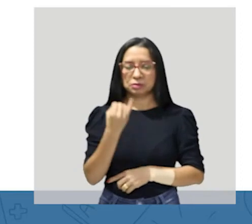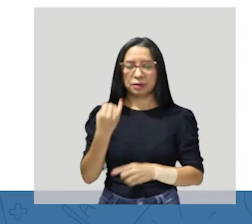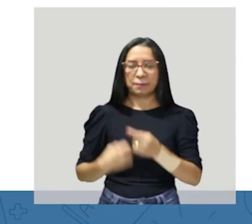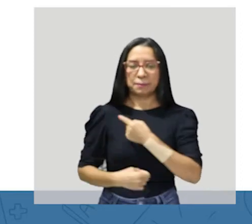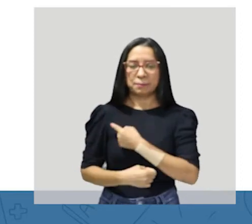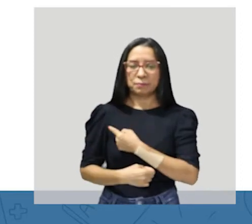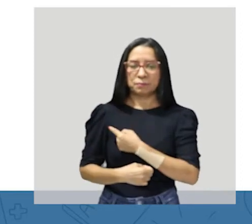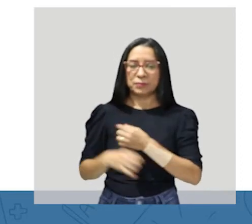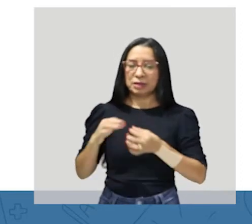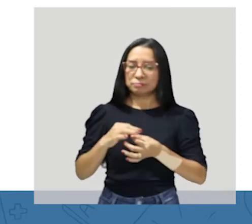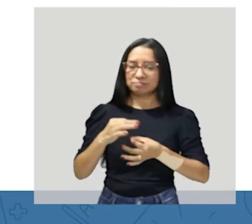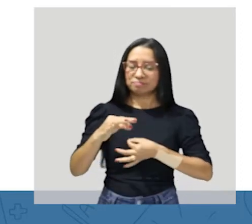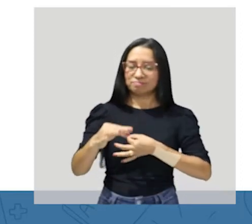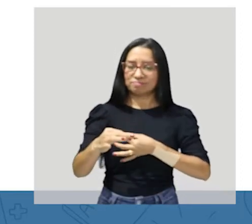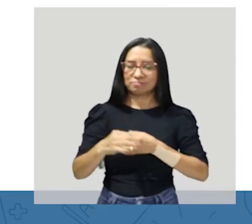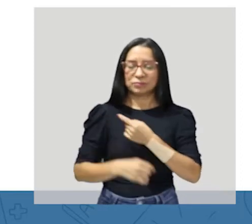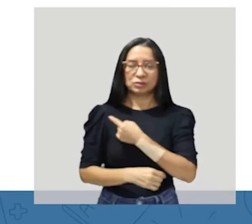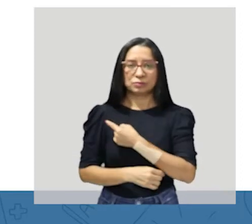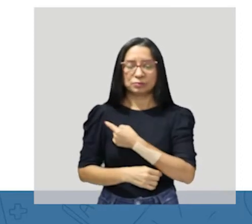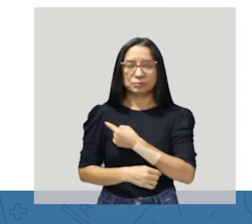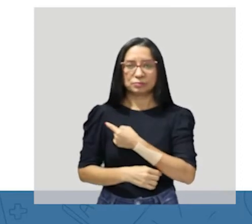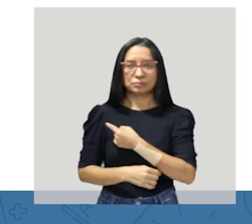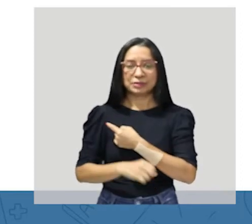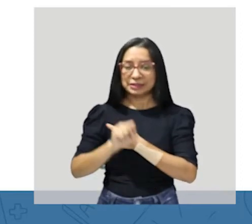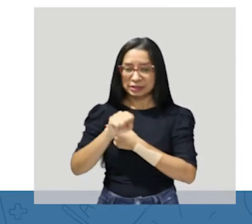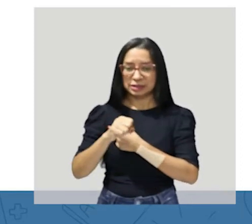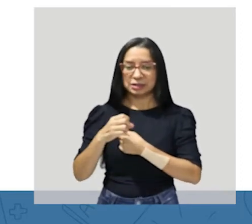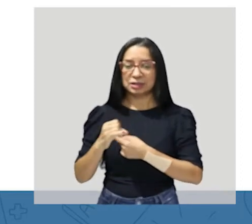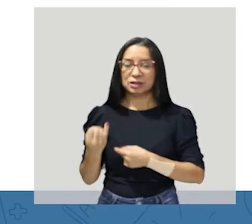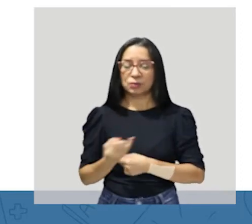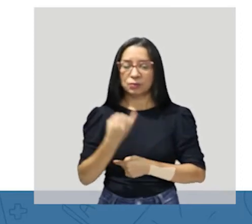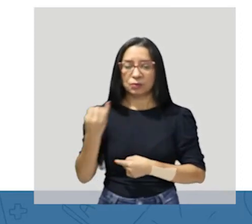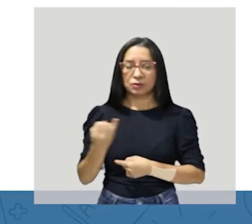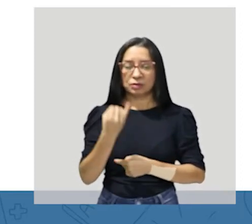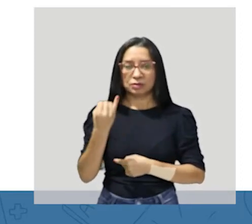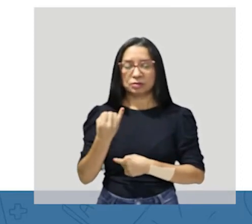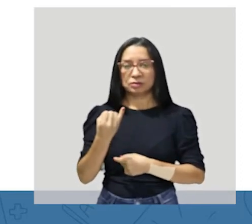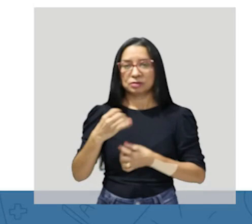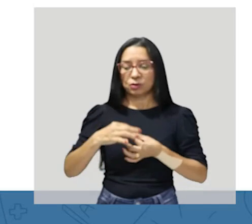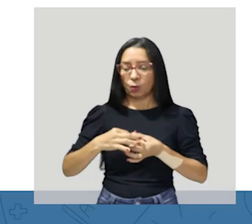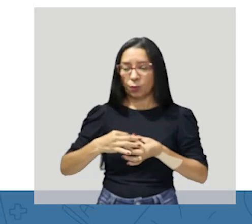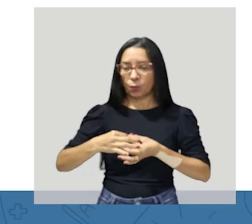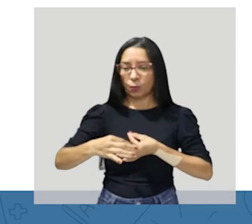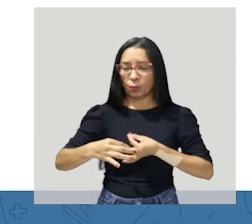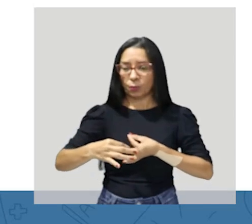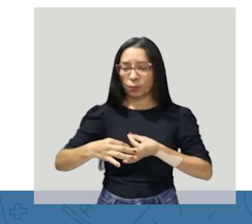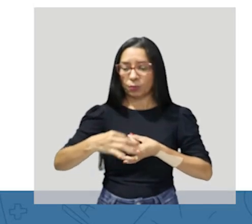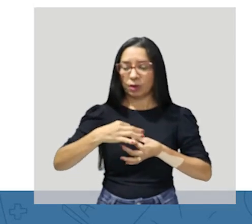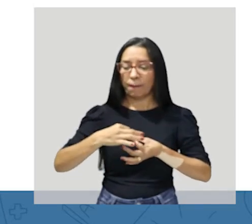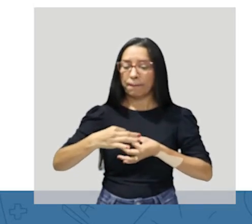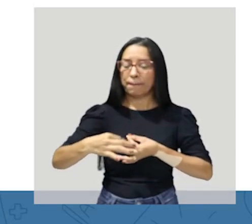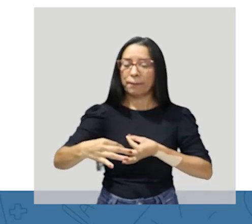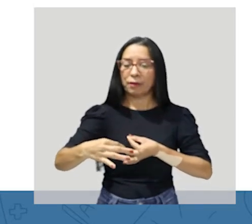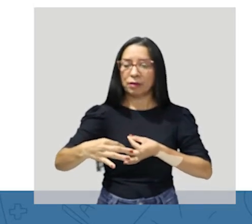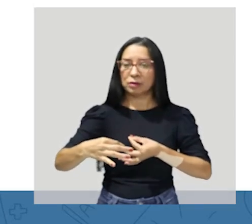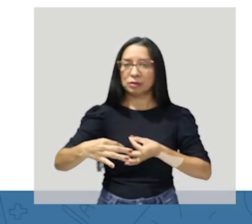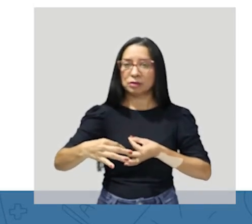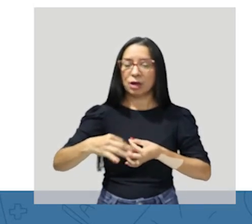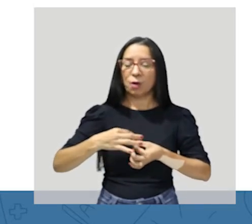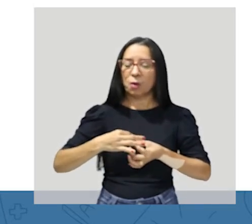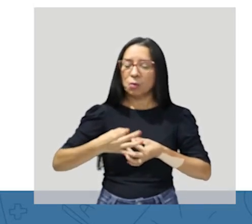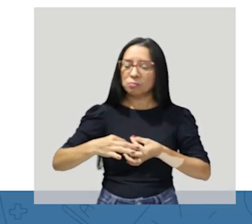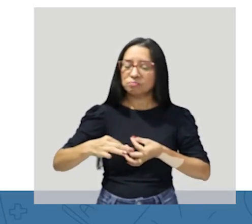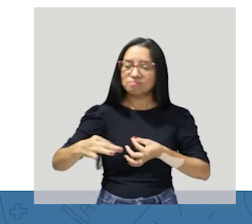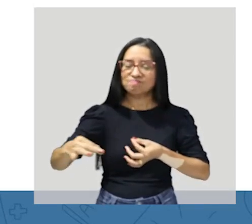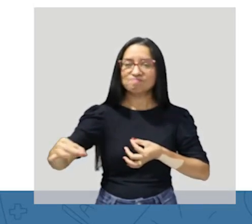Mas quanto à distância, já é importante, vocês entenderem. Quanto à distância, elas podem ser curta, média ou de